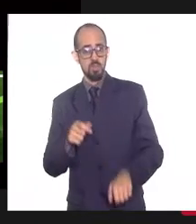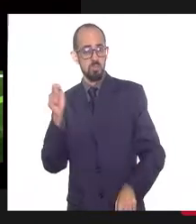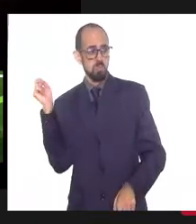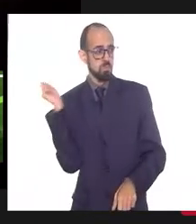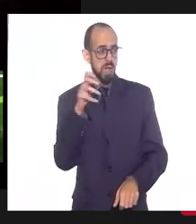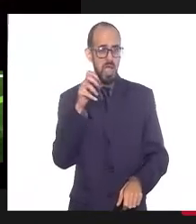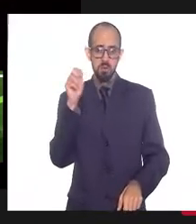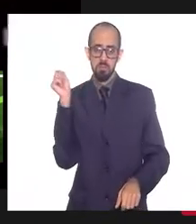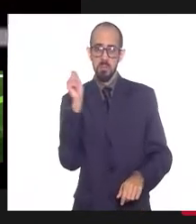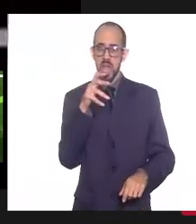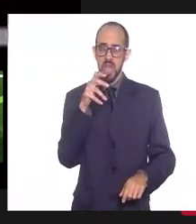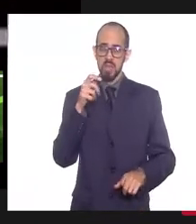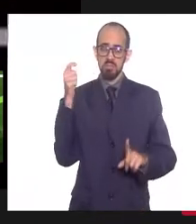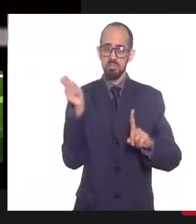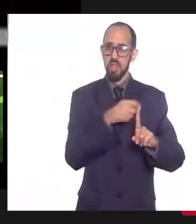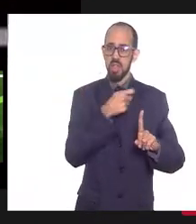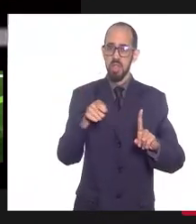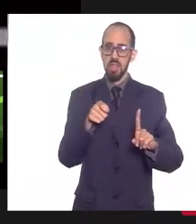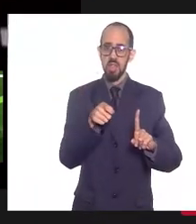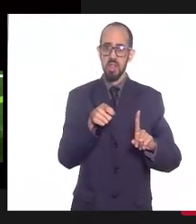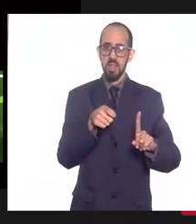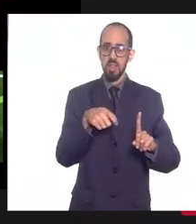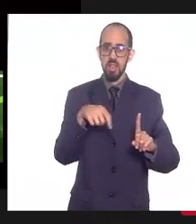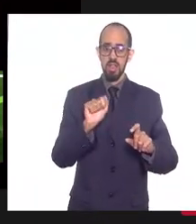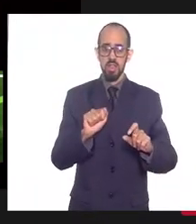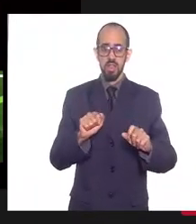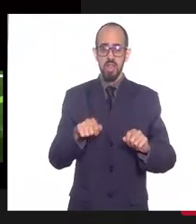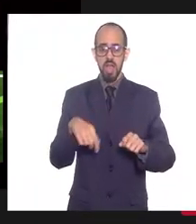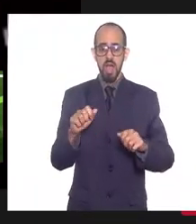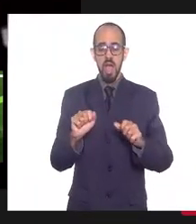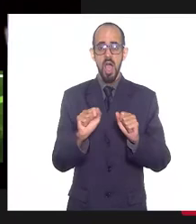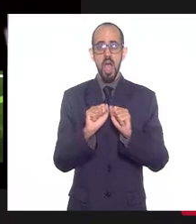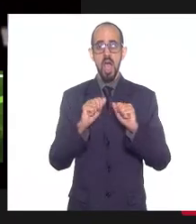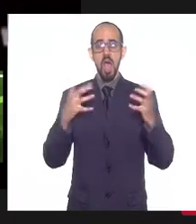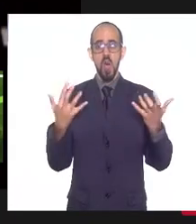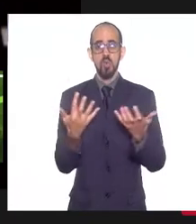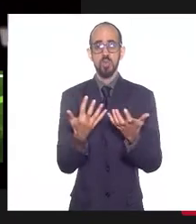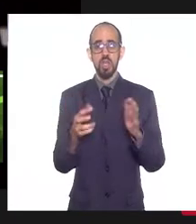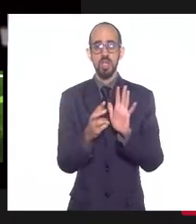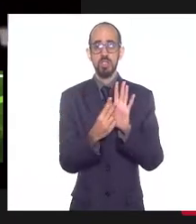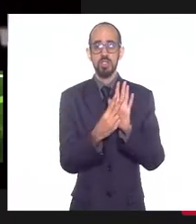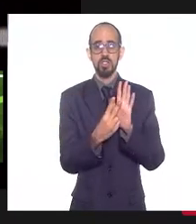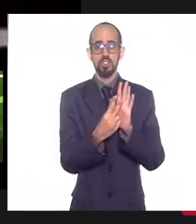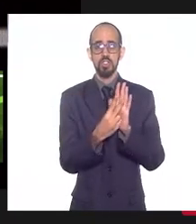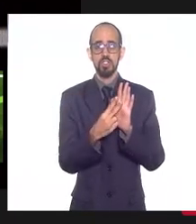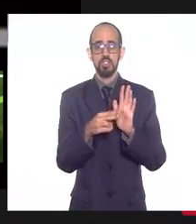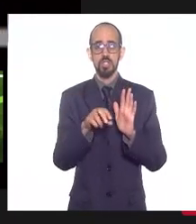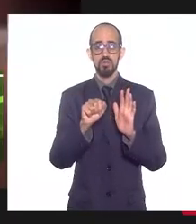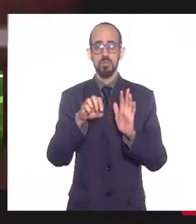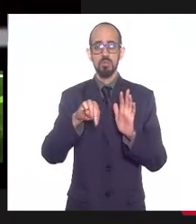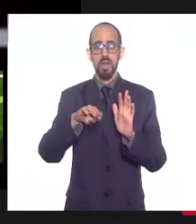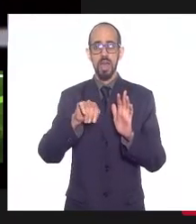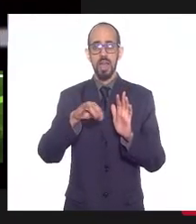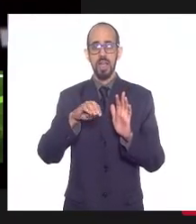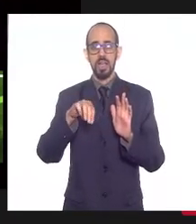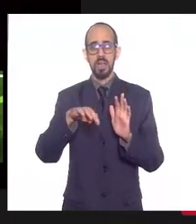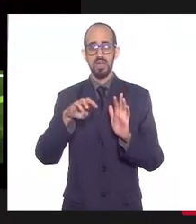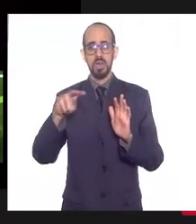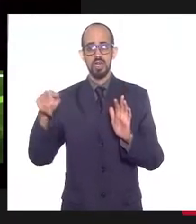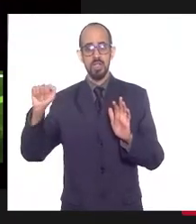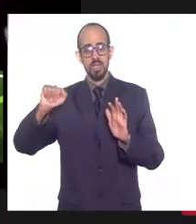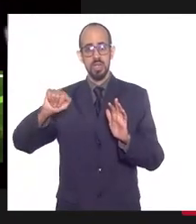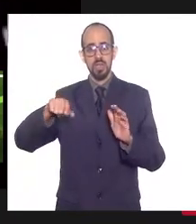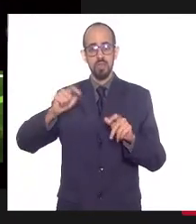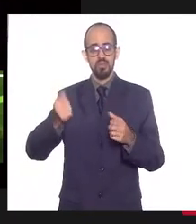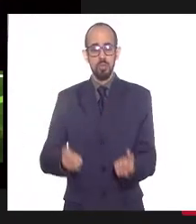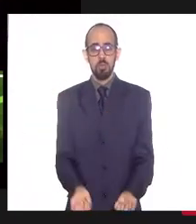teve aqui a aldeia Maracanã, foi insediada ontem, um outro atentado em Paraty. A gente precisa começar a olhar isso